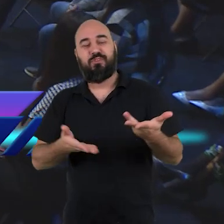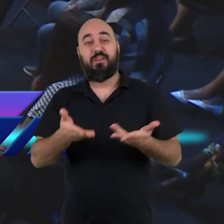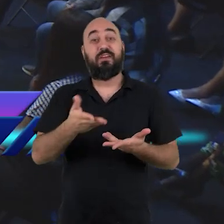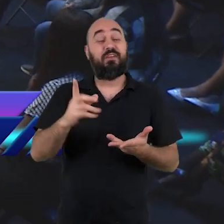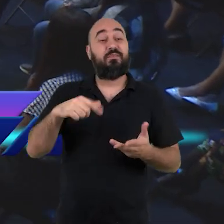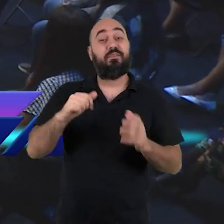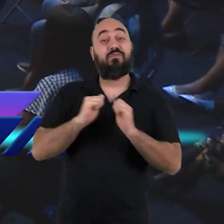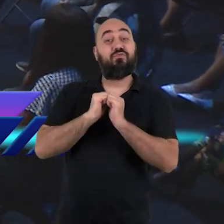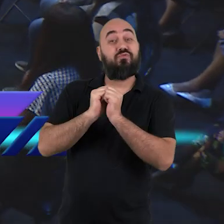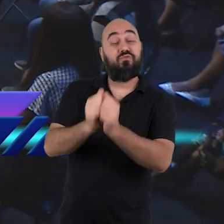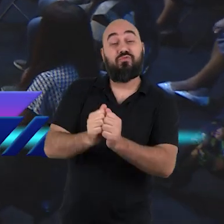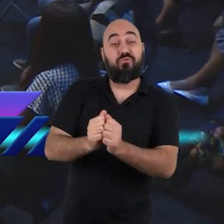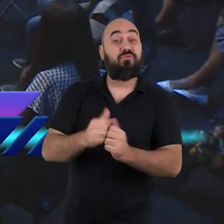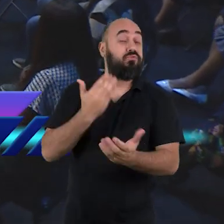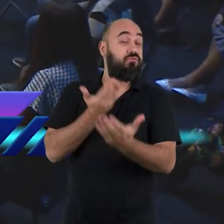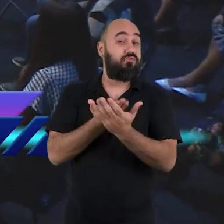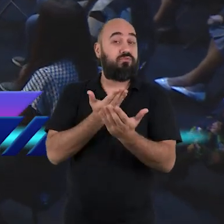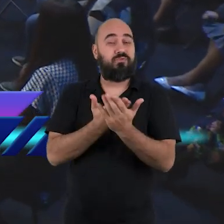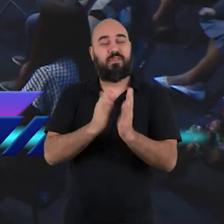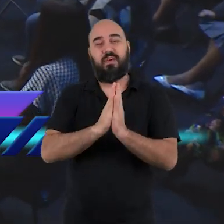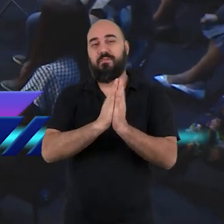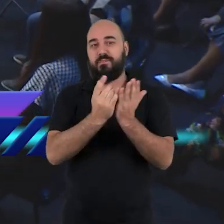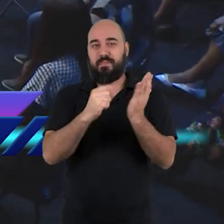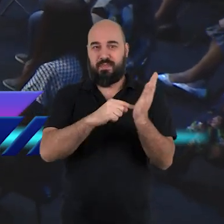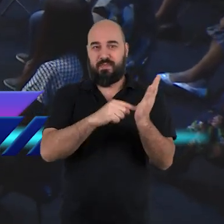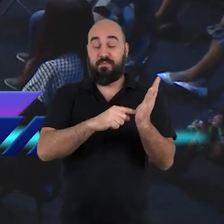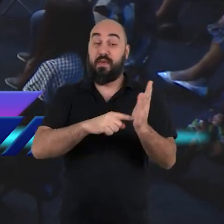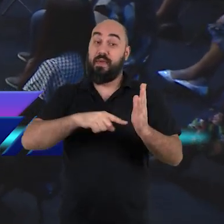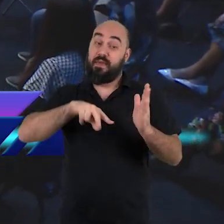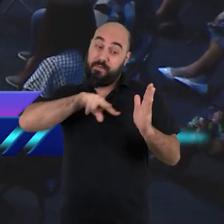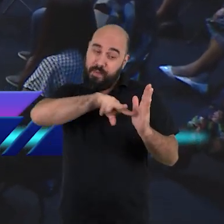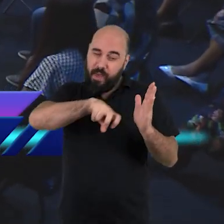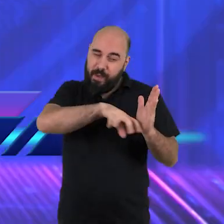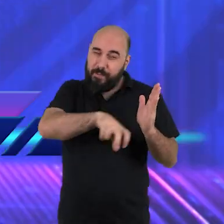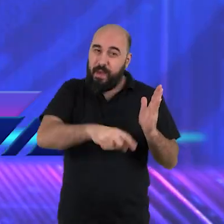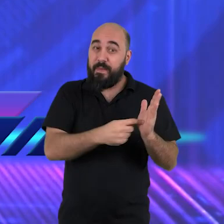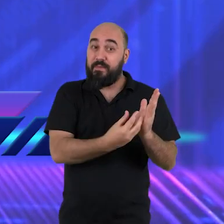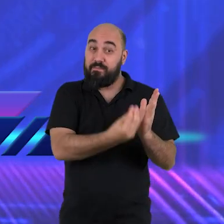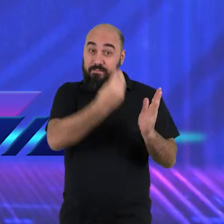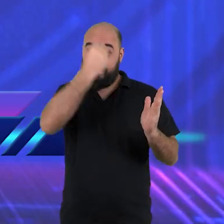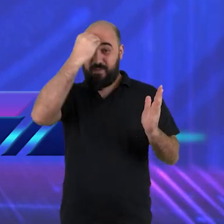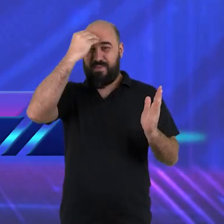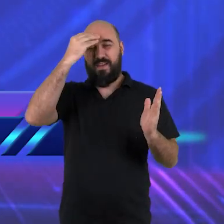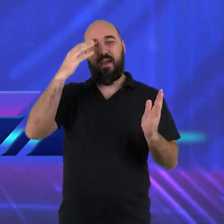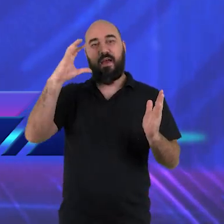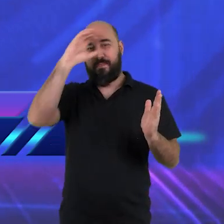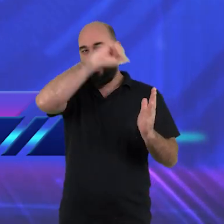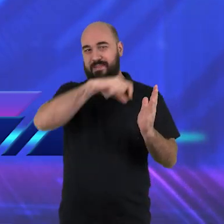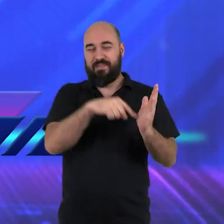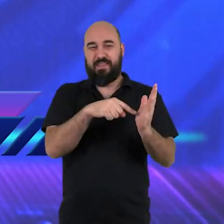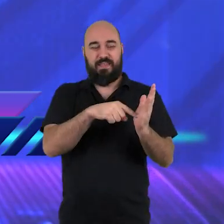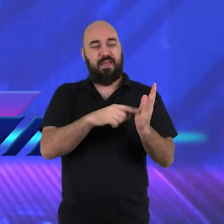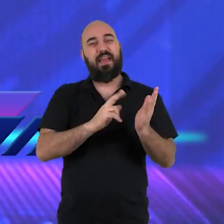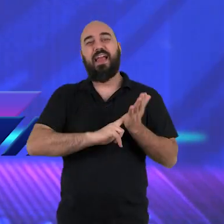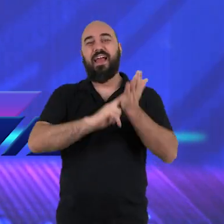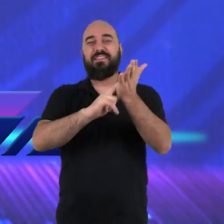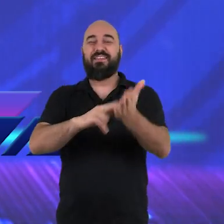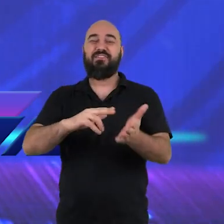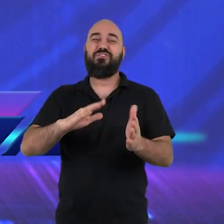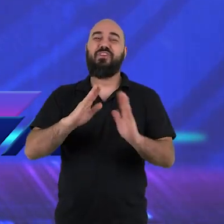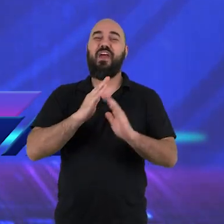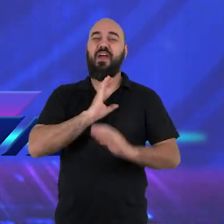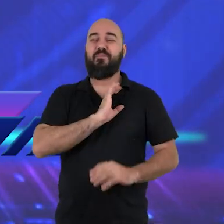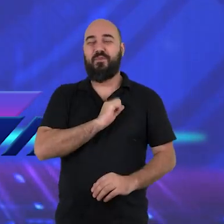lugares para juntos estudarmos a palavra de Deus e nos aprofundarmos naquilo que Ele deixou para nós. Essa carta de amor, a